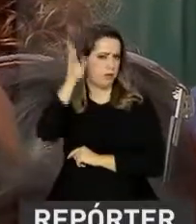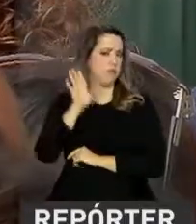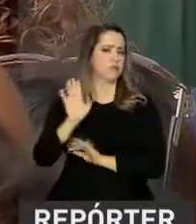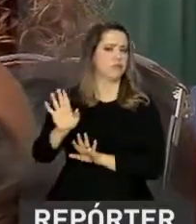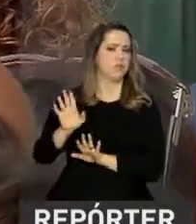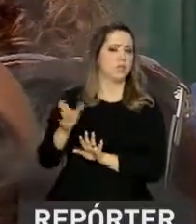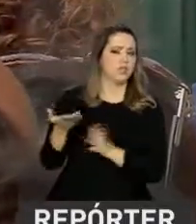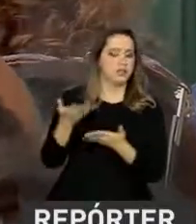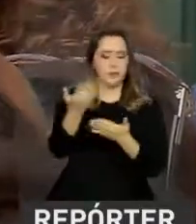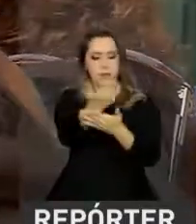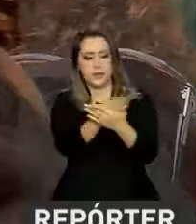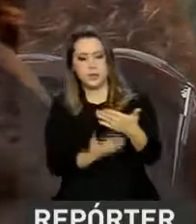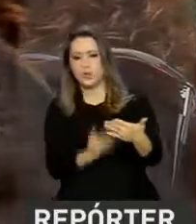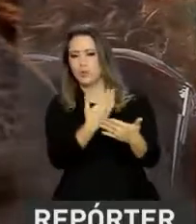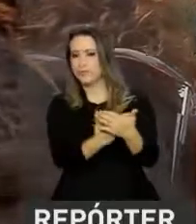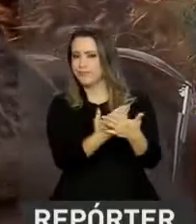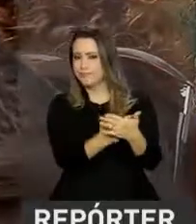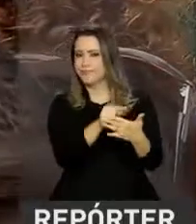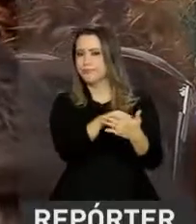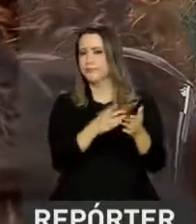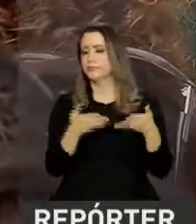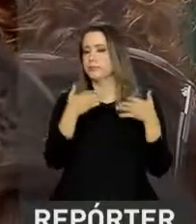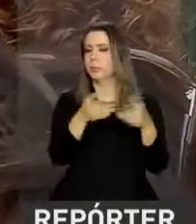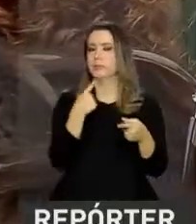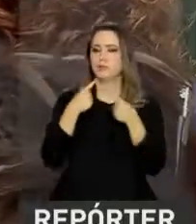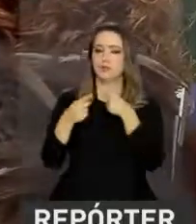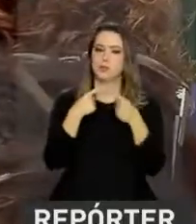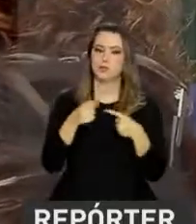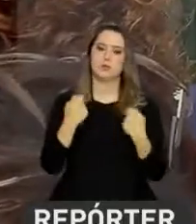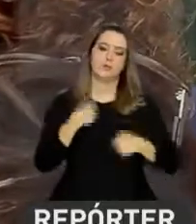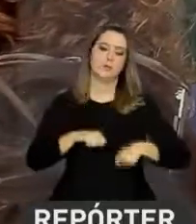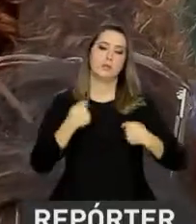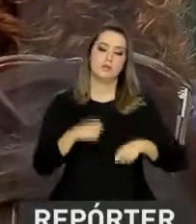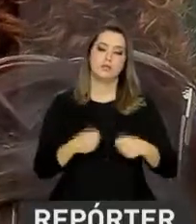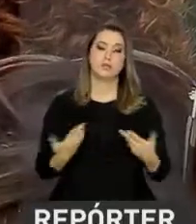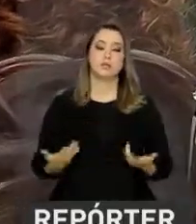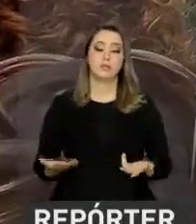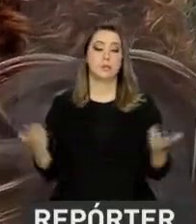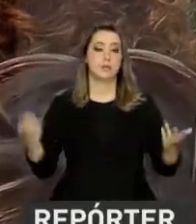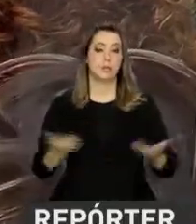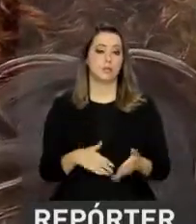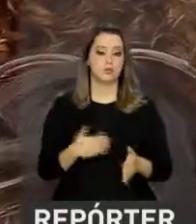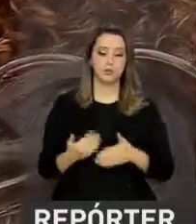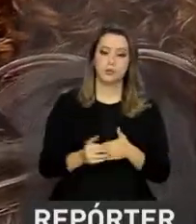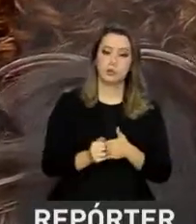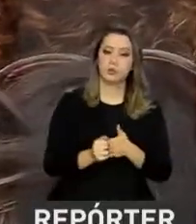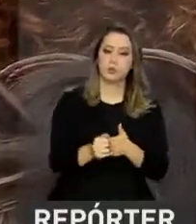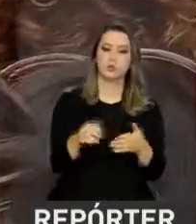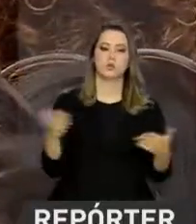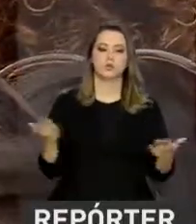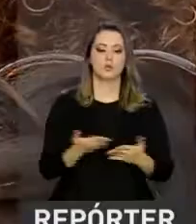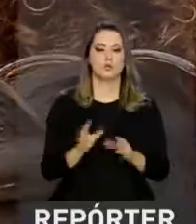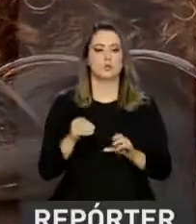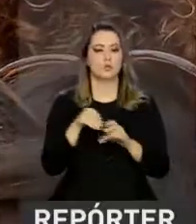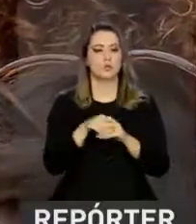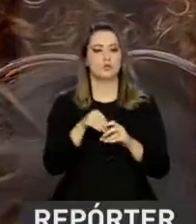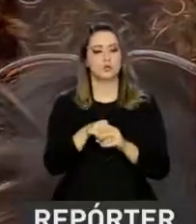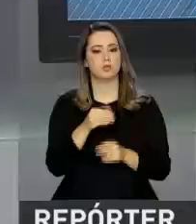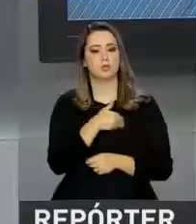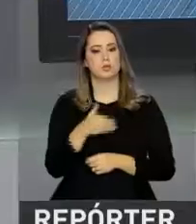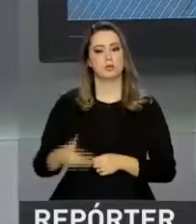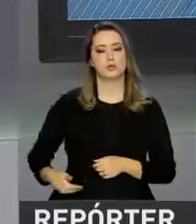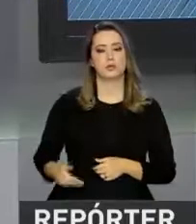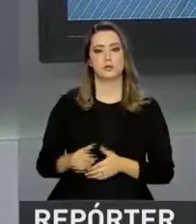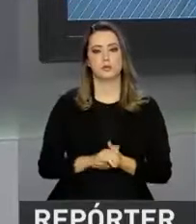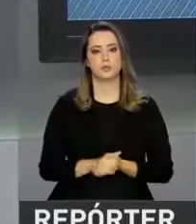receber os estudos e participar dos debates que ele estão sendo conduzidos ainda internamente no governo